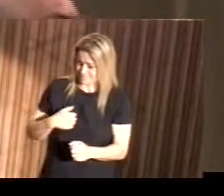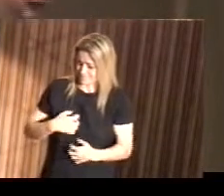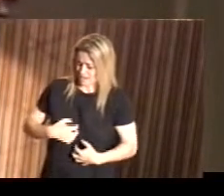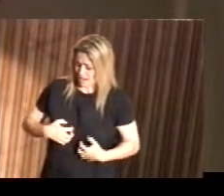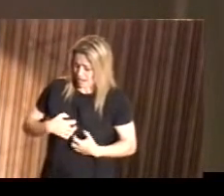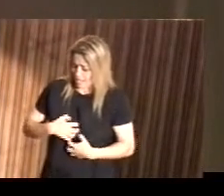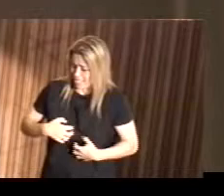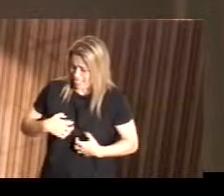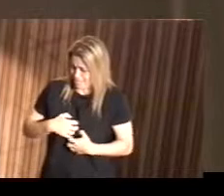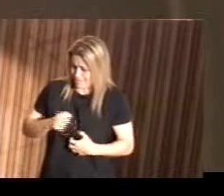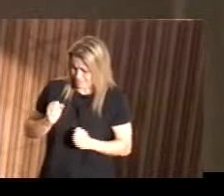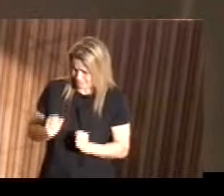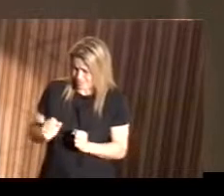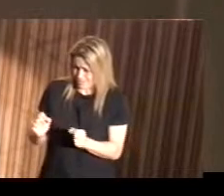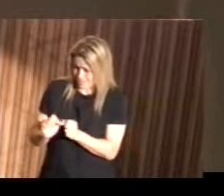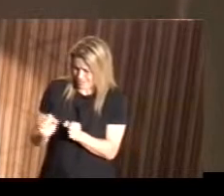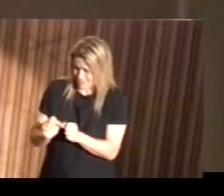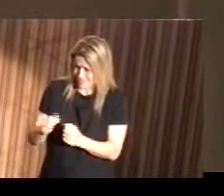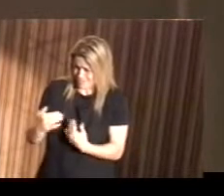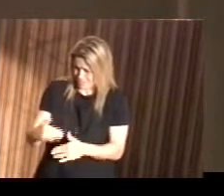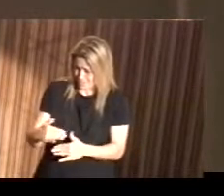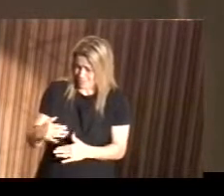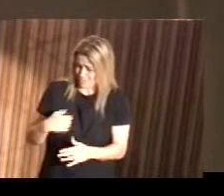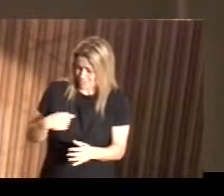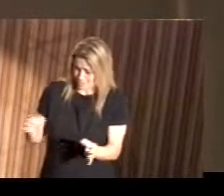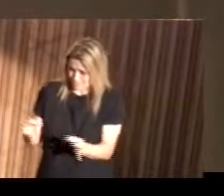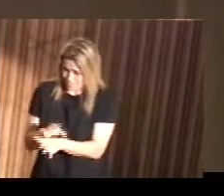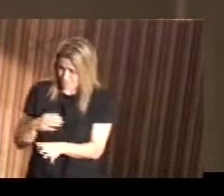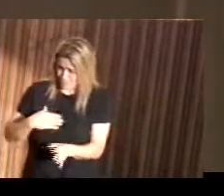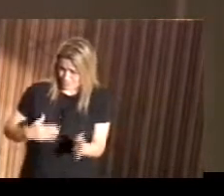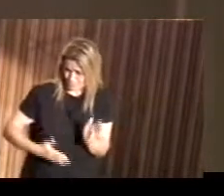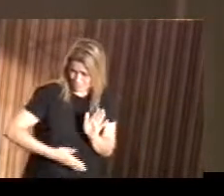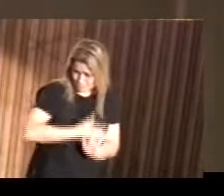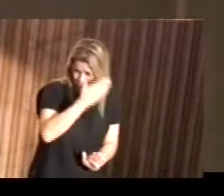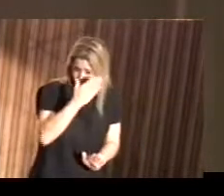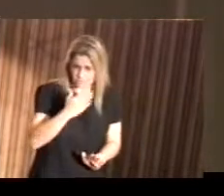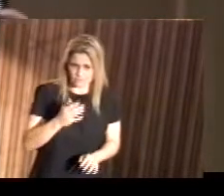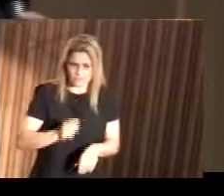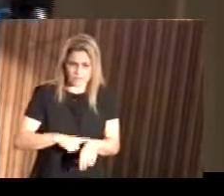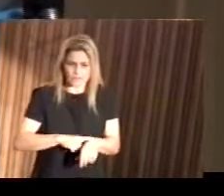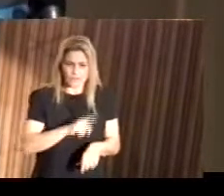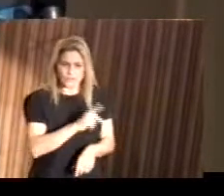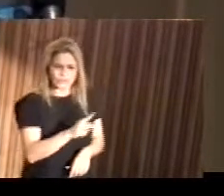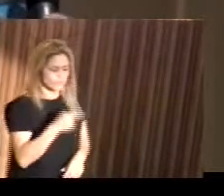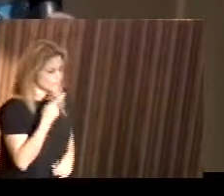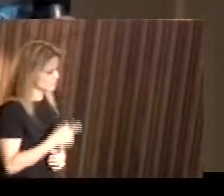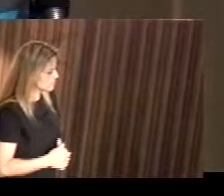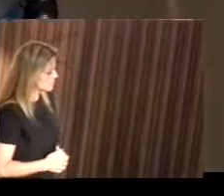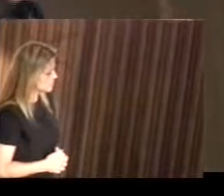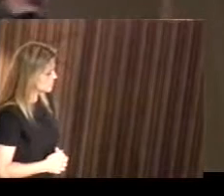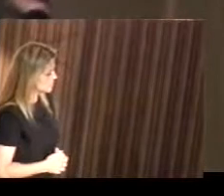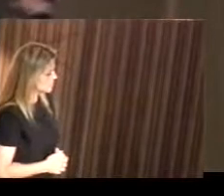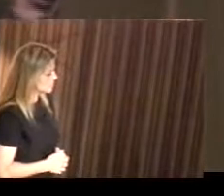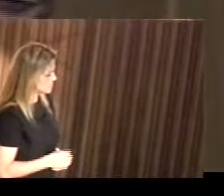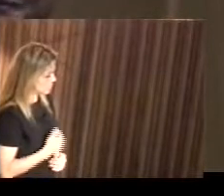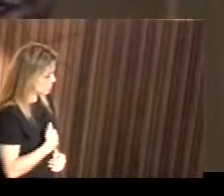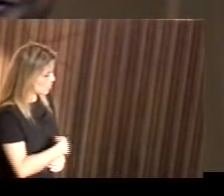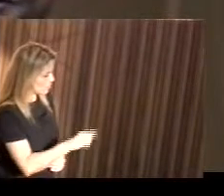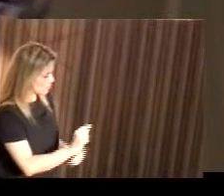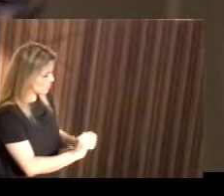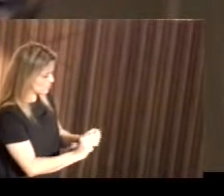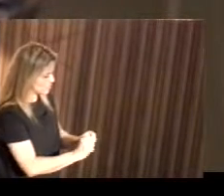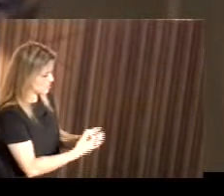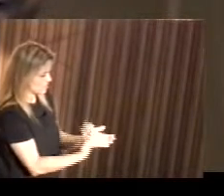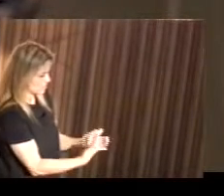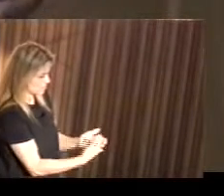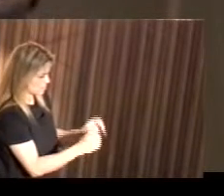mal, vou fazer a sua prova, quando terminar a prova vou embora. Ele, só porque eu falei isso, ele mudou, ele deu a aula primeiro para dar a prova